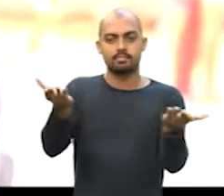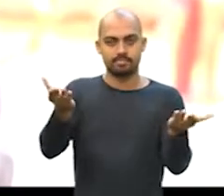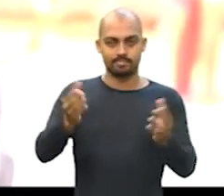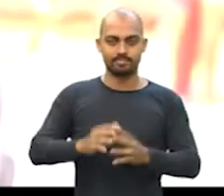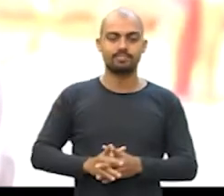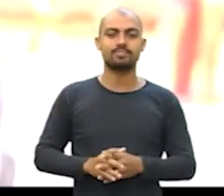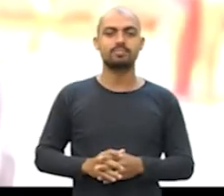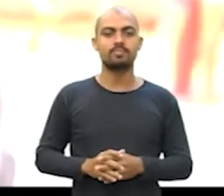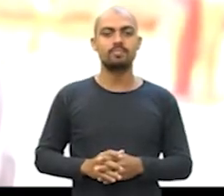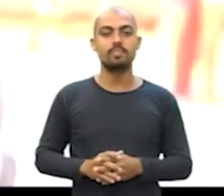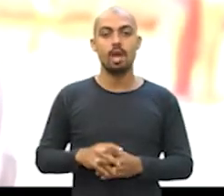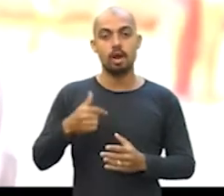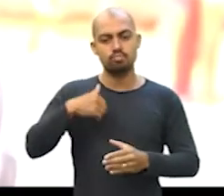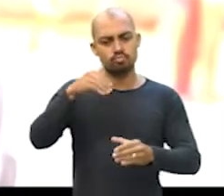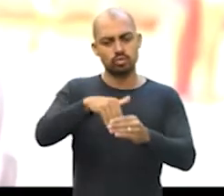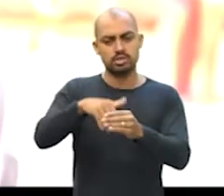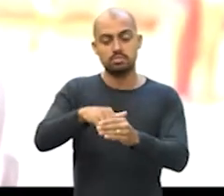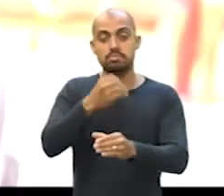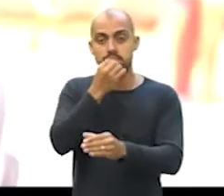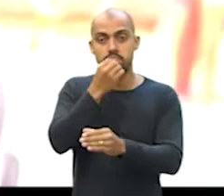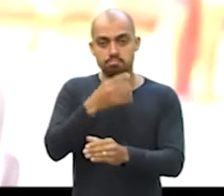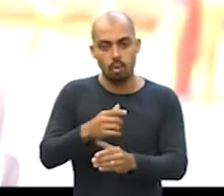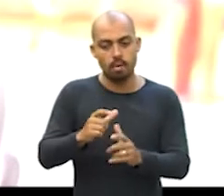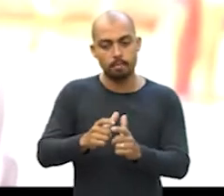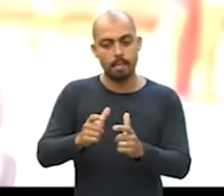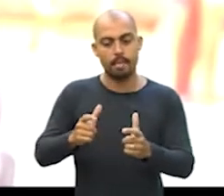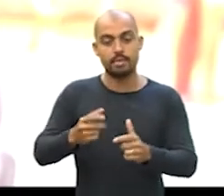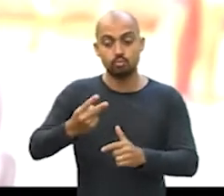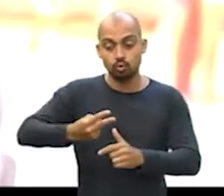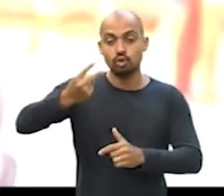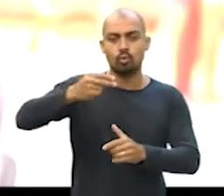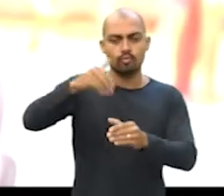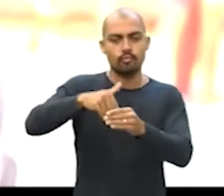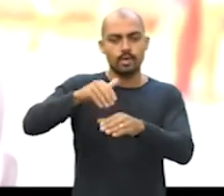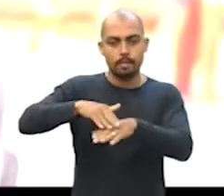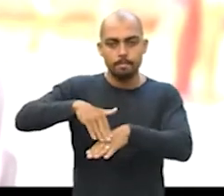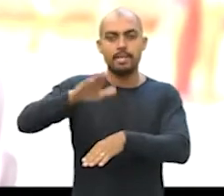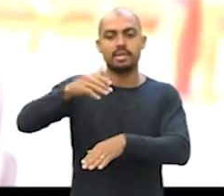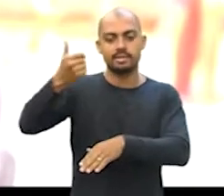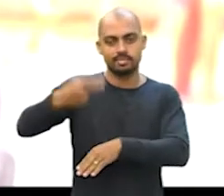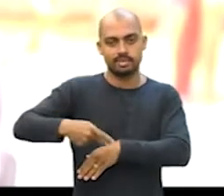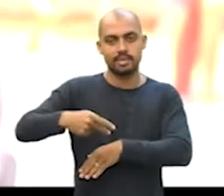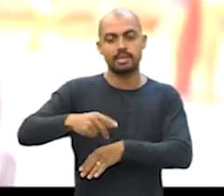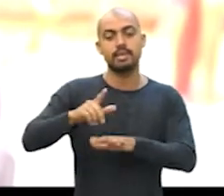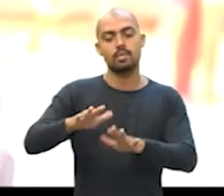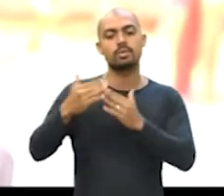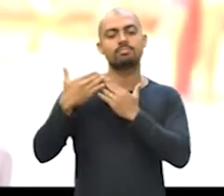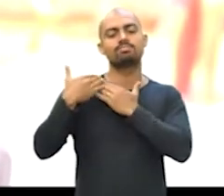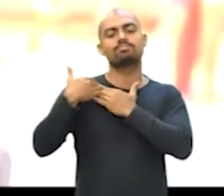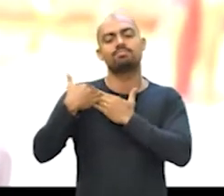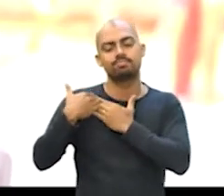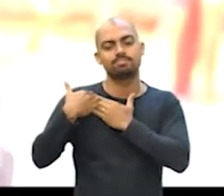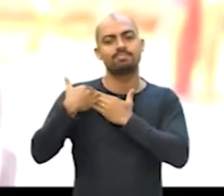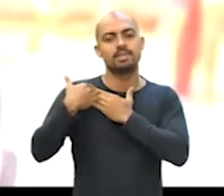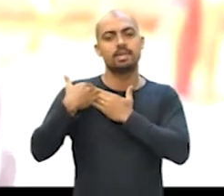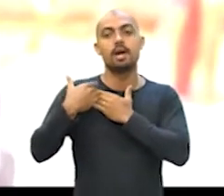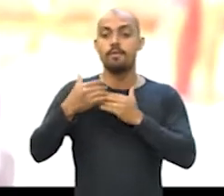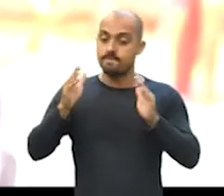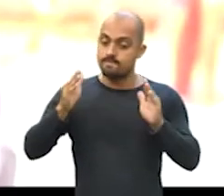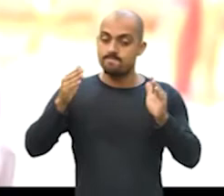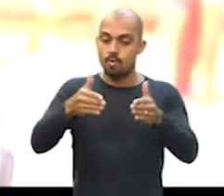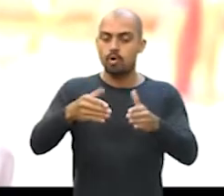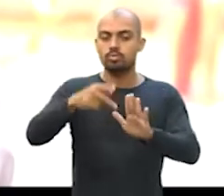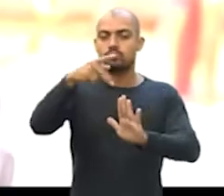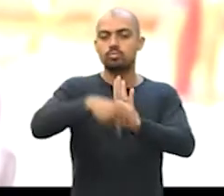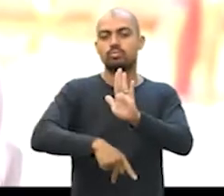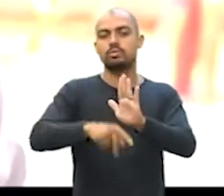da nossa comunidade. Eu tive uma votação expressiva, o segundo mais votado aqui de Campinas. Isso aumenta a nossa responsabilidade. Tenho